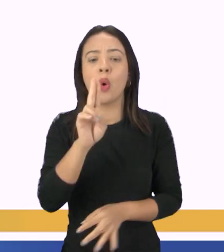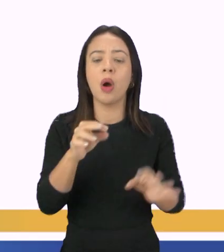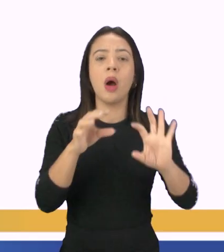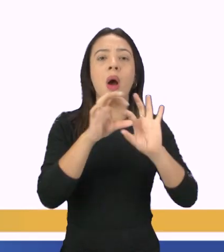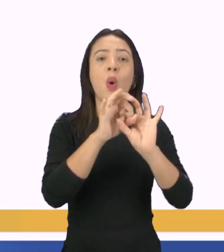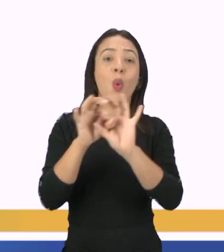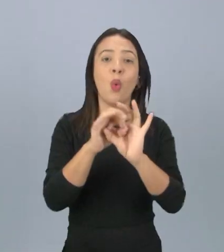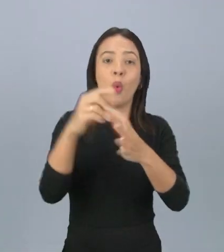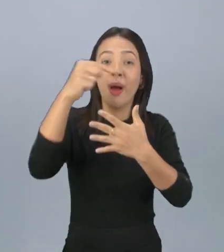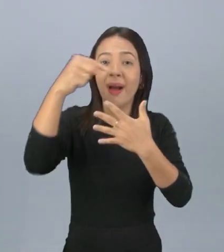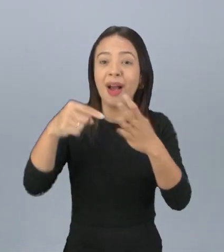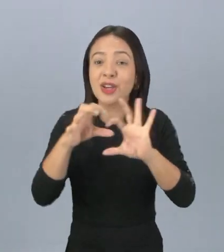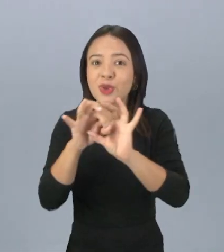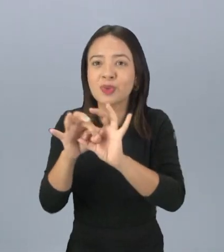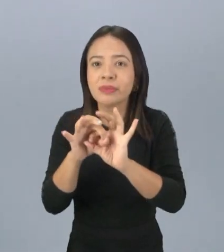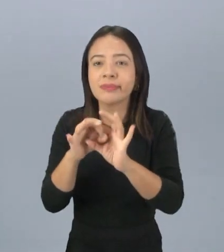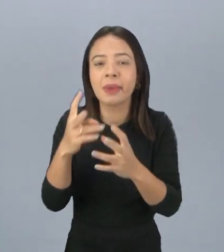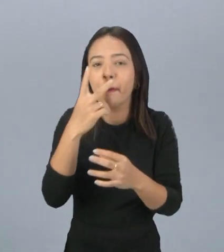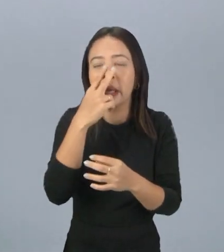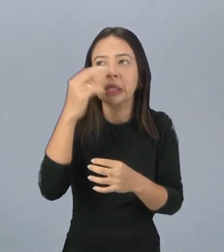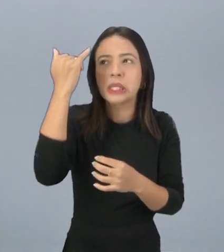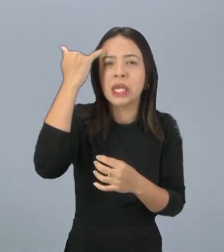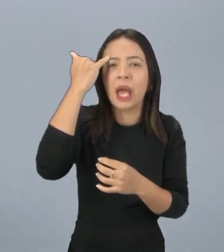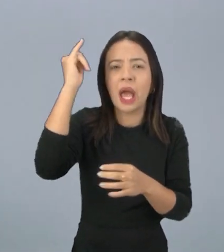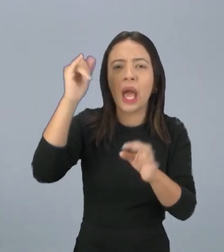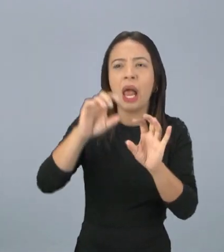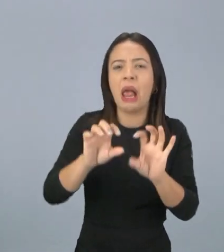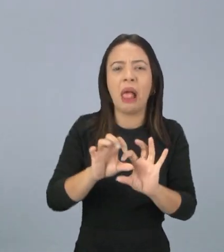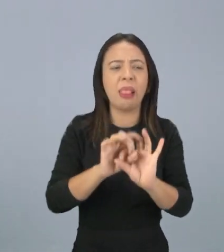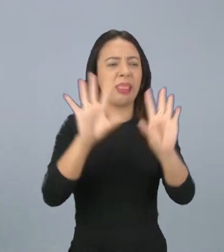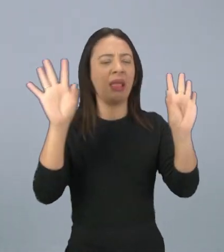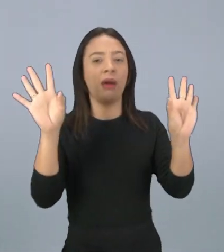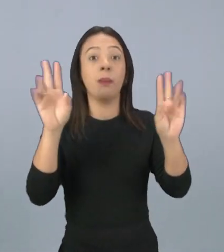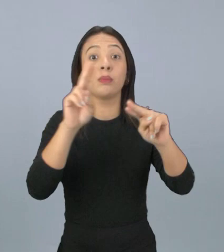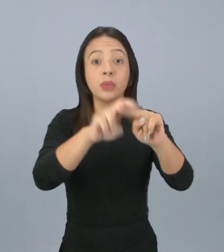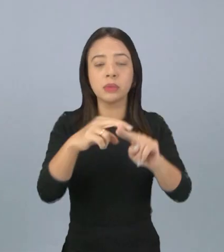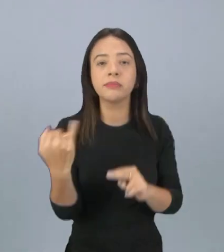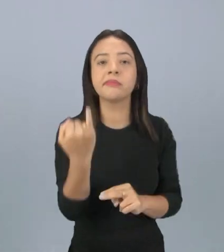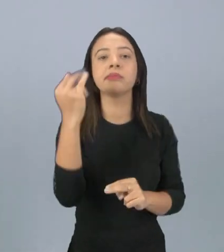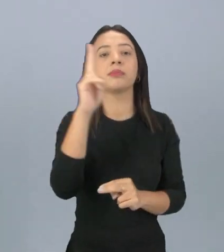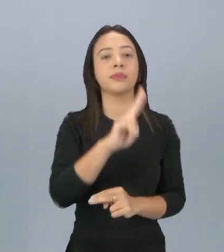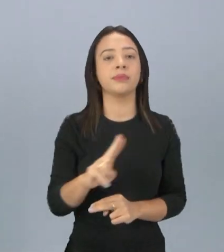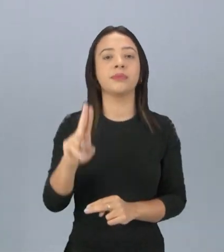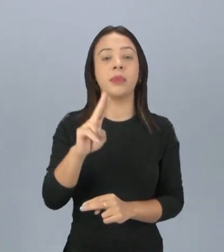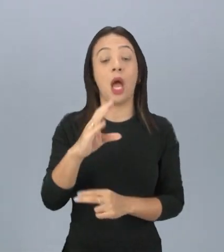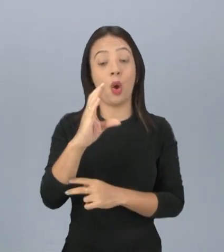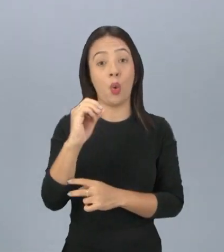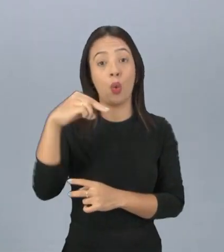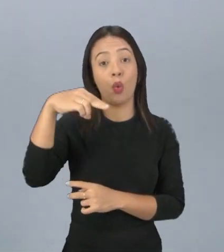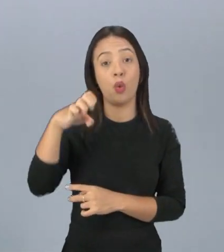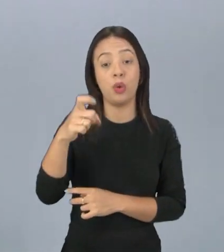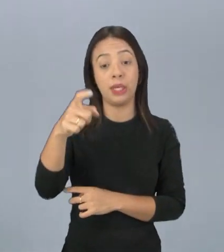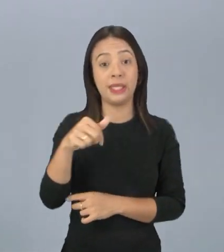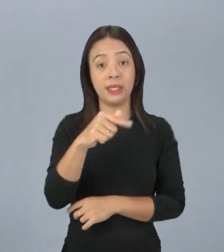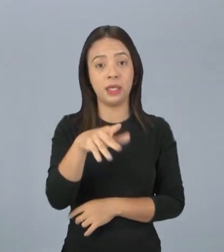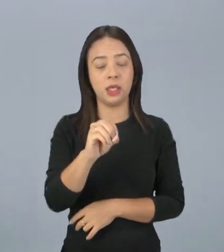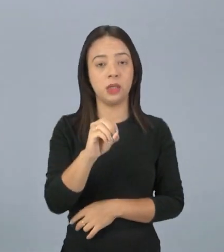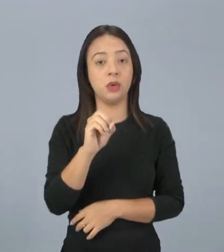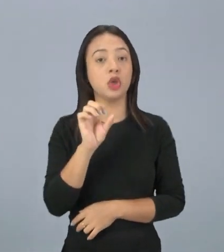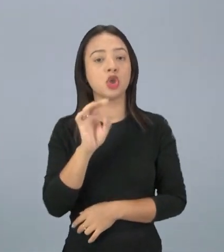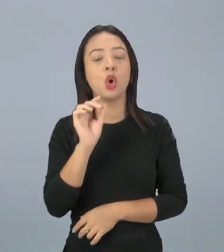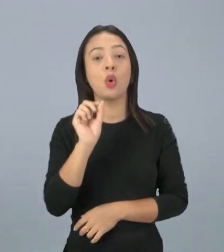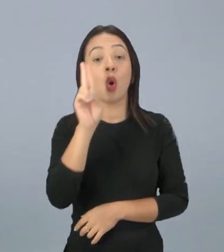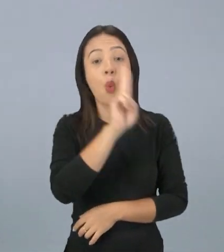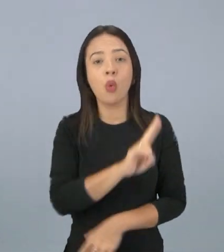gente não ficar com aquela ideia solta, como a gente percebeu lá no primeiro texto, tá? Então, essa por conexão, ela vai só dar esse sentido